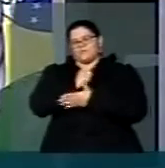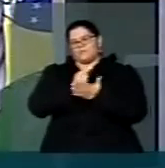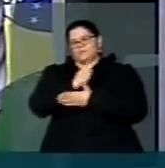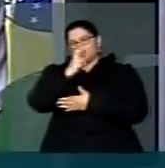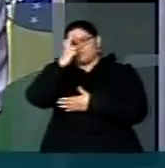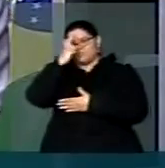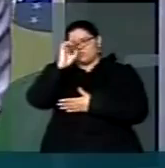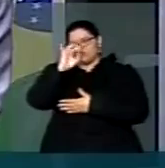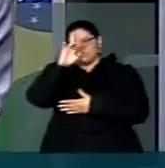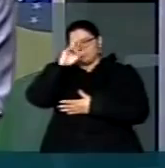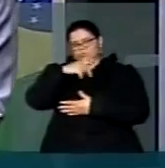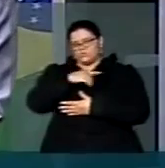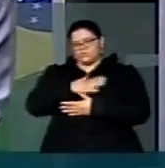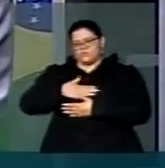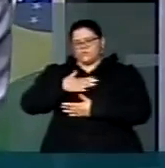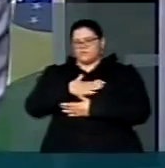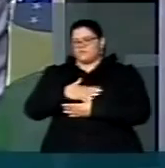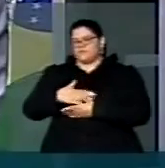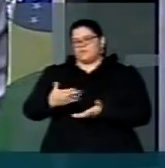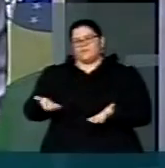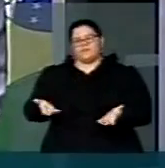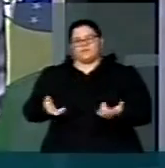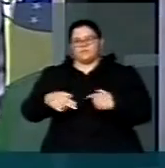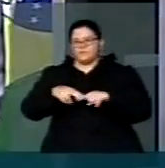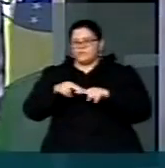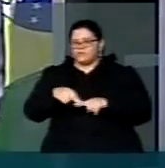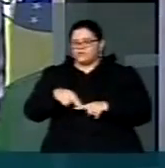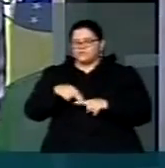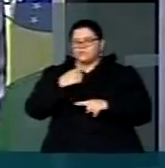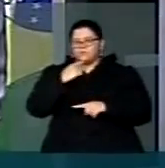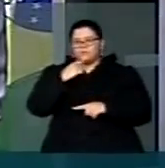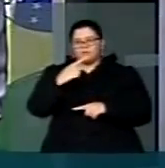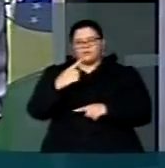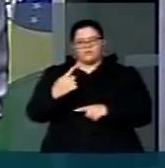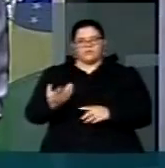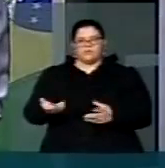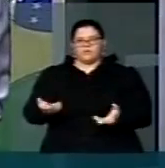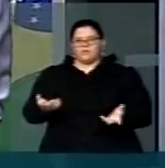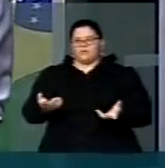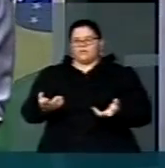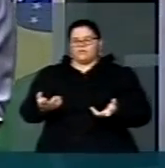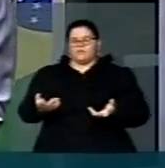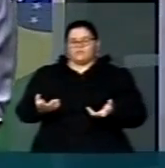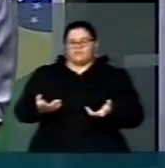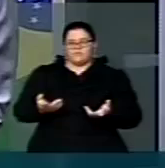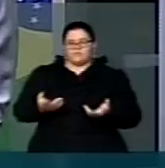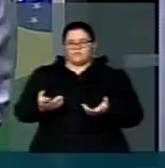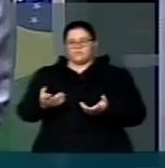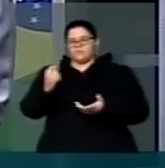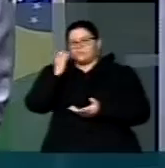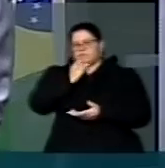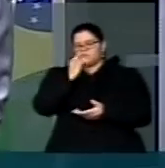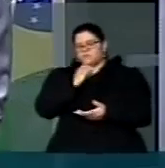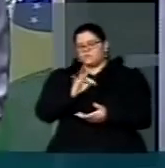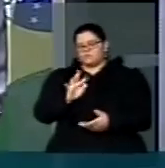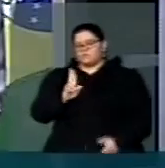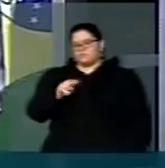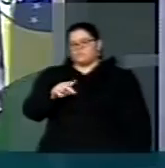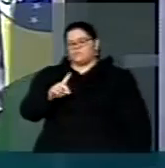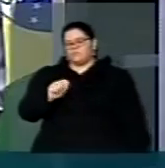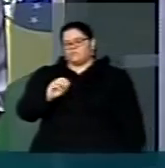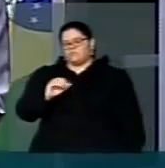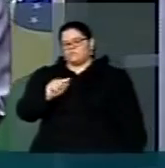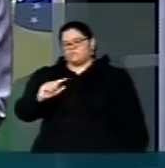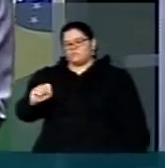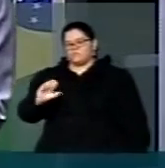prazer. De acordo com pesquisa realizada pela Fundação Casa de São Paulo, são as seguintes as condições dos internos em linhas